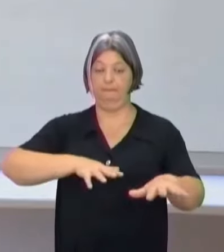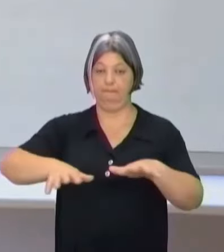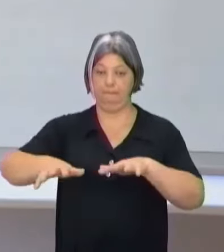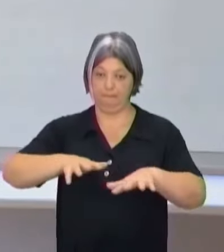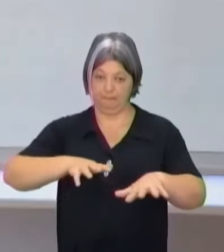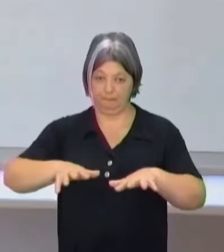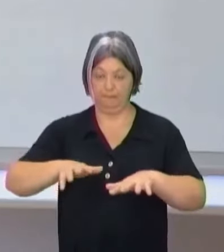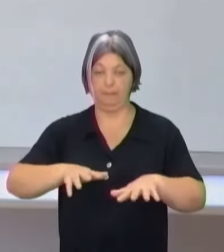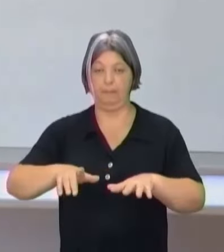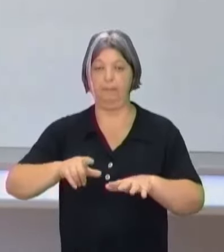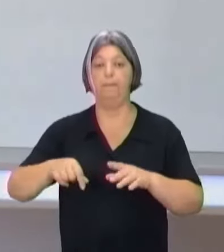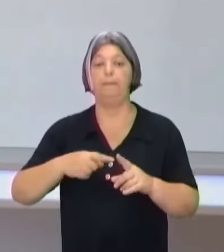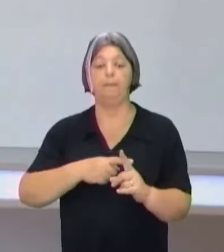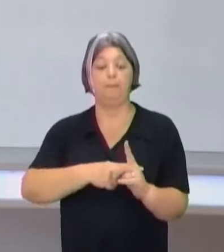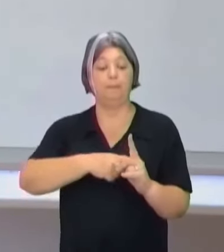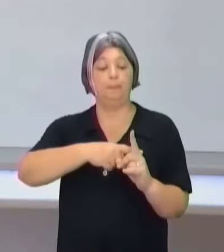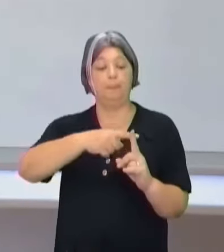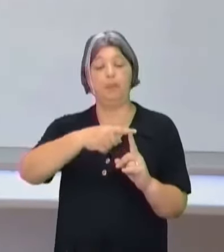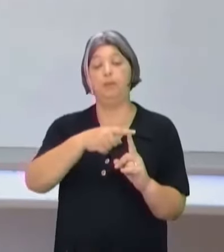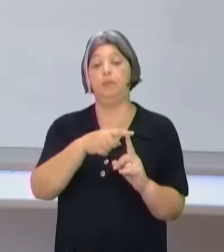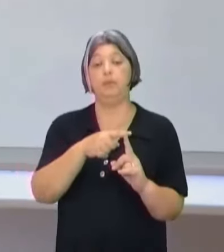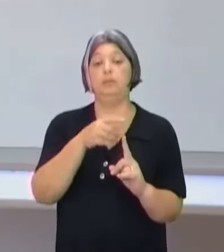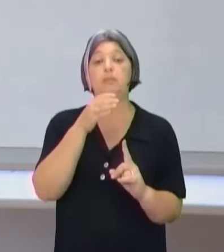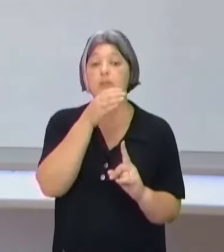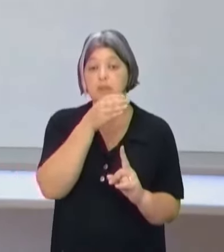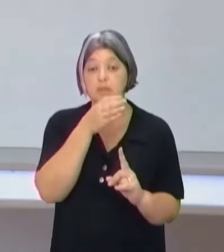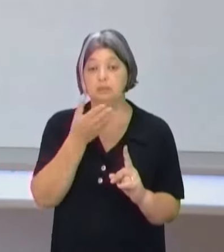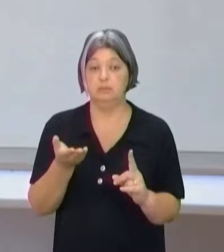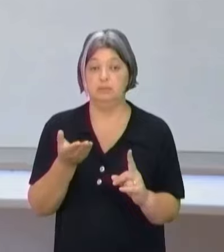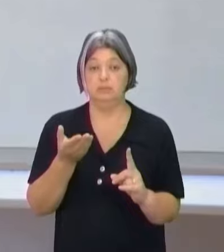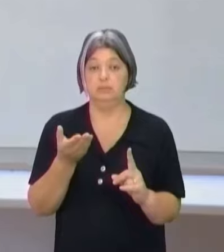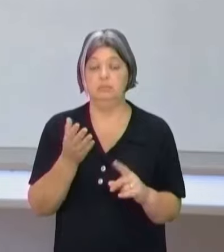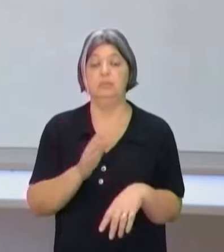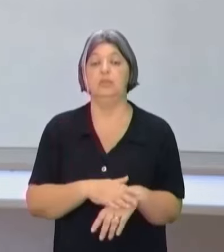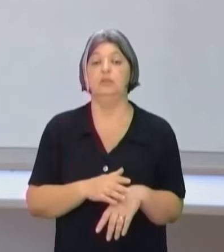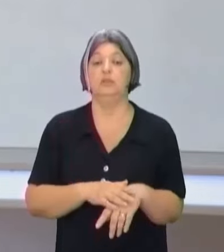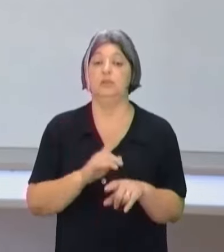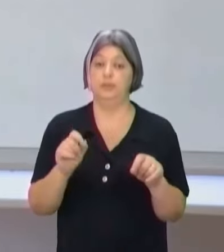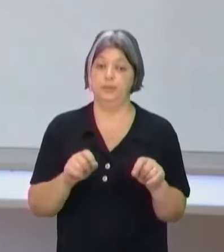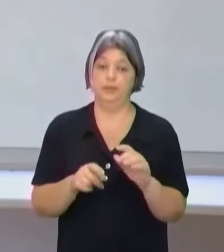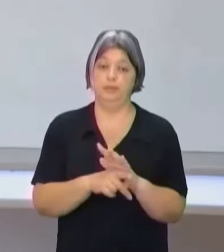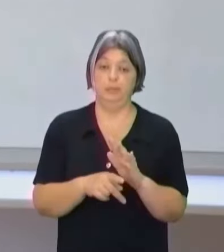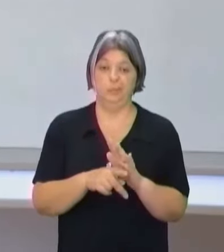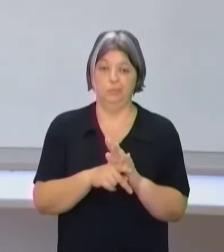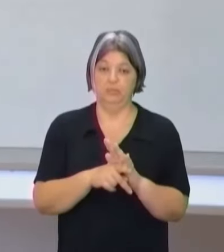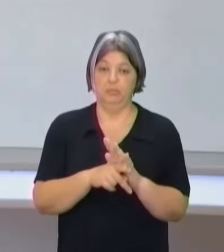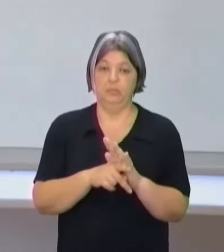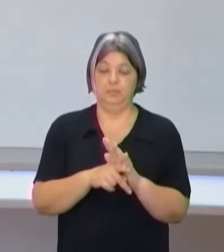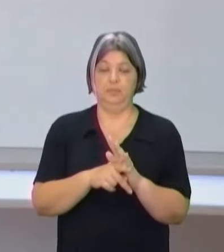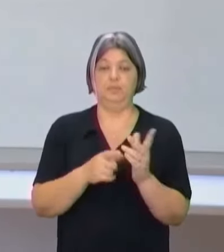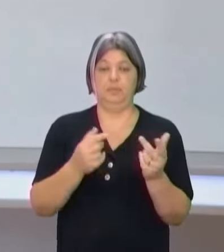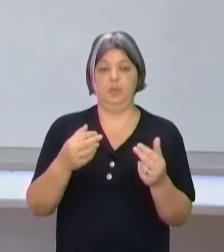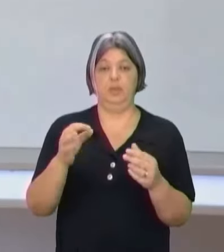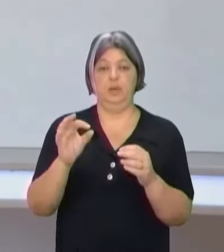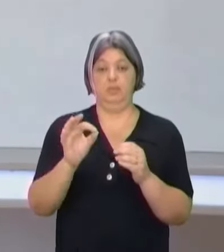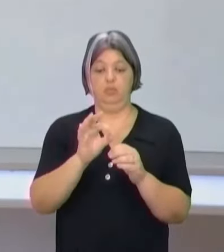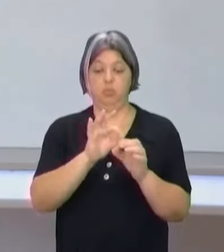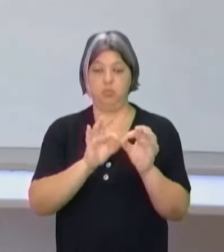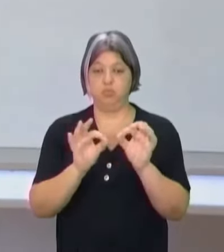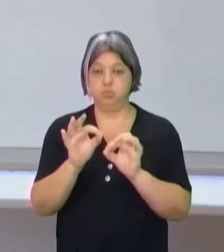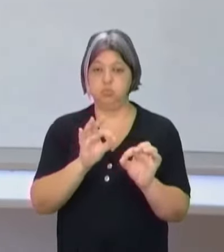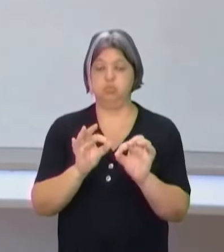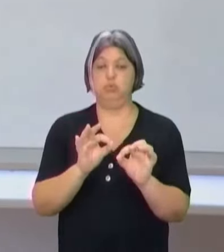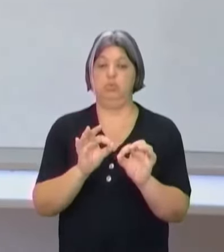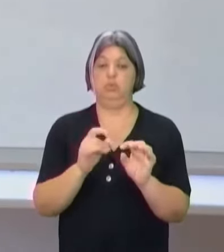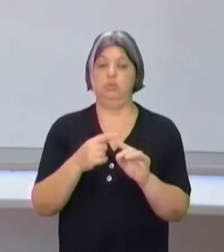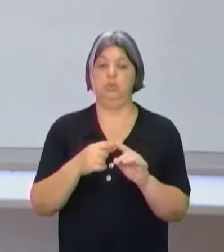ali. Quando aumenta a temperatura, o que todo mundo tende a fazer? e as moléculas elas agem iguaizinhas a gente. Aumentou